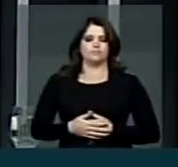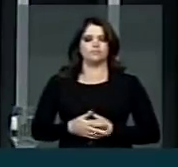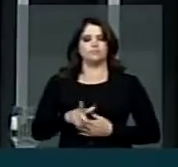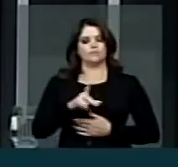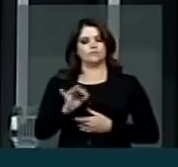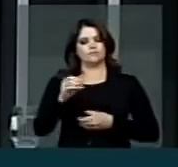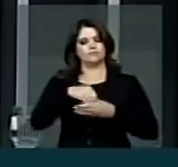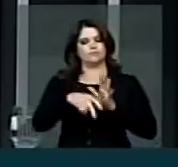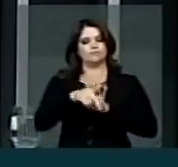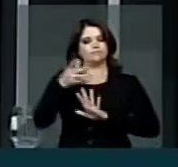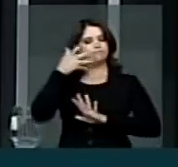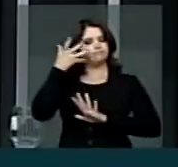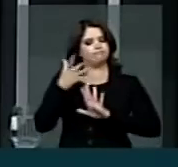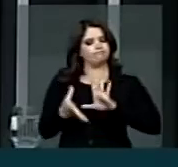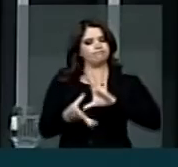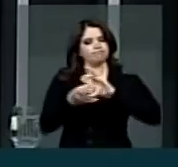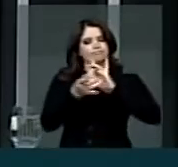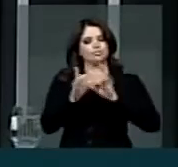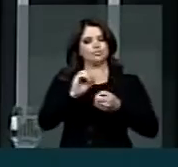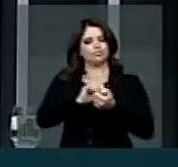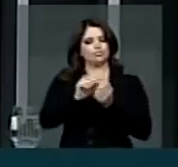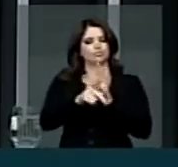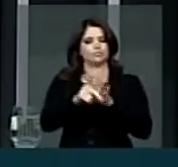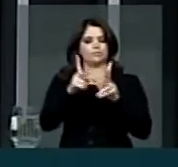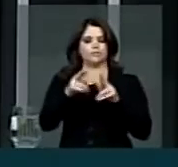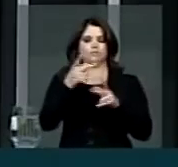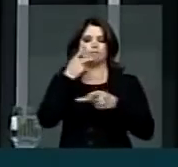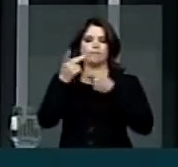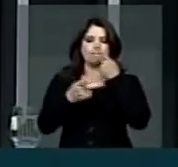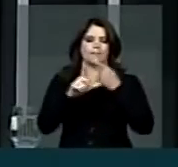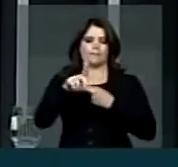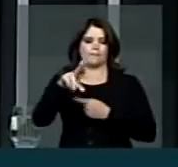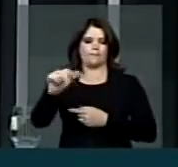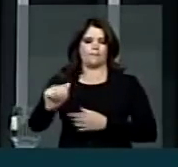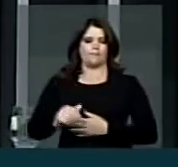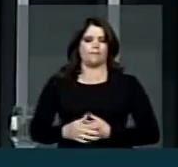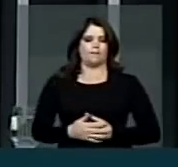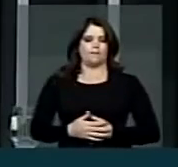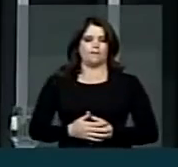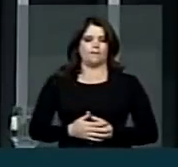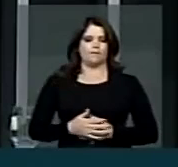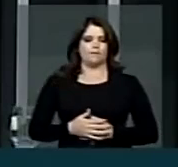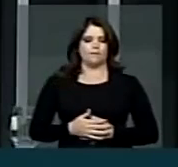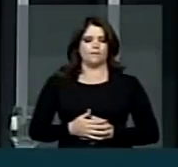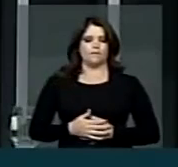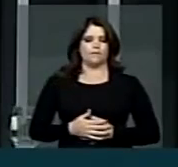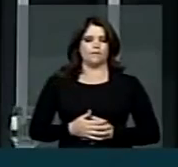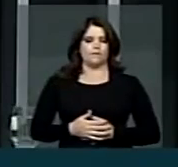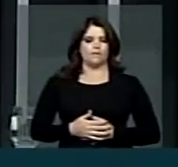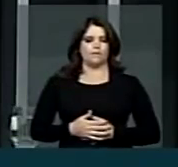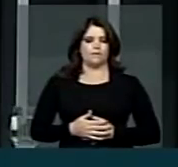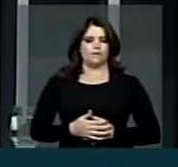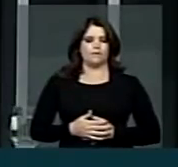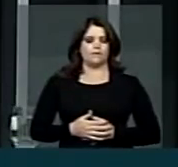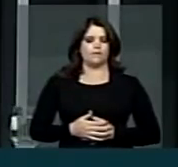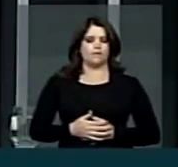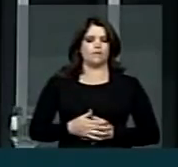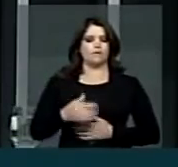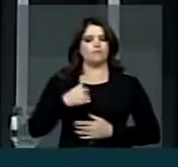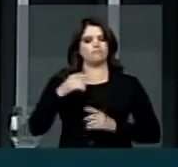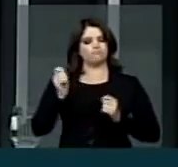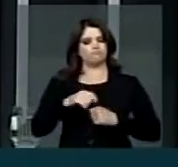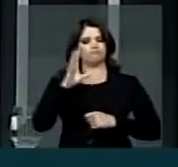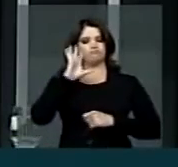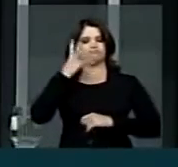ao nosso discurso. Tais palavras de Lula representam o nascimento da